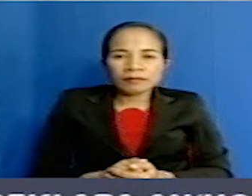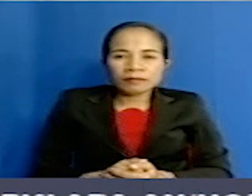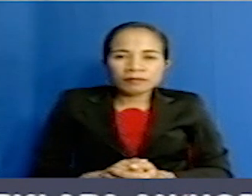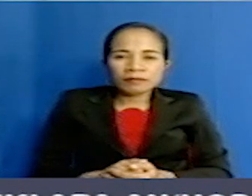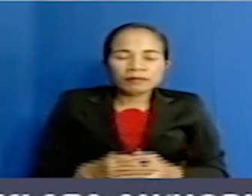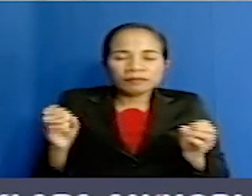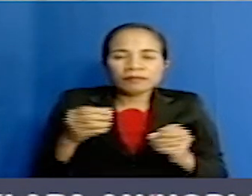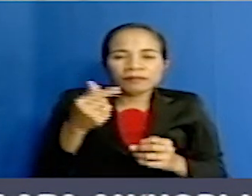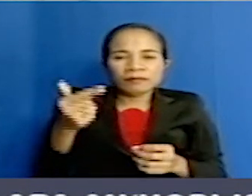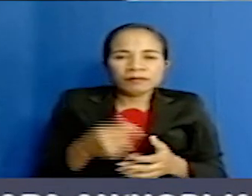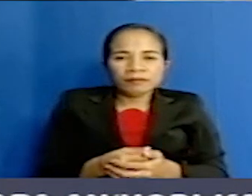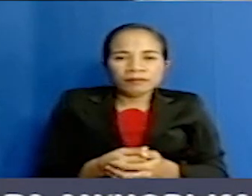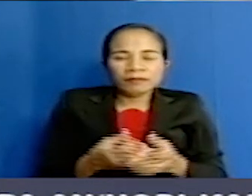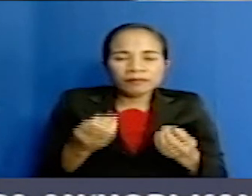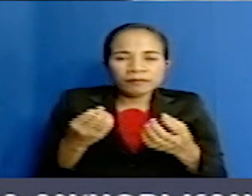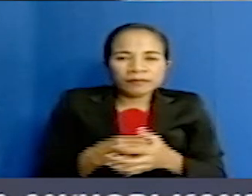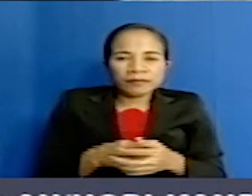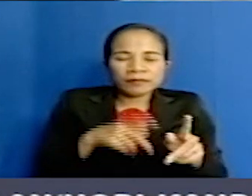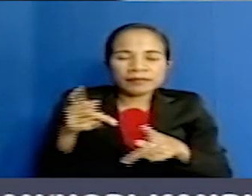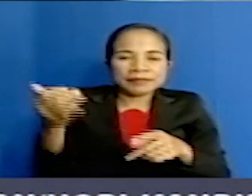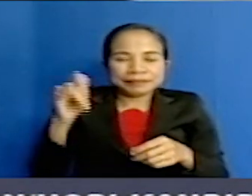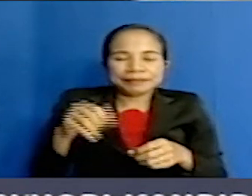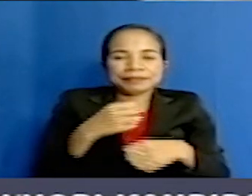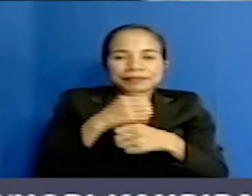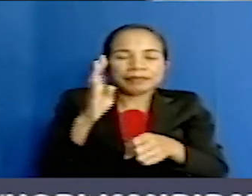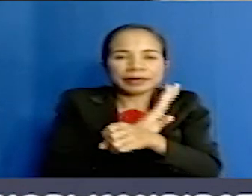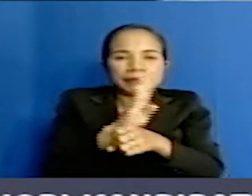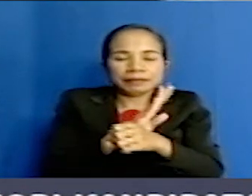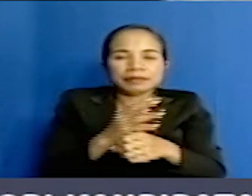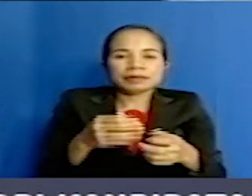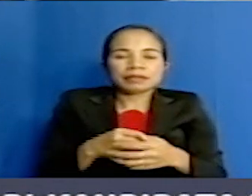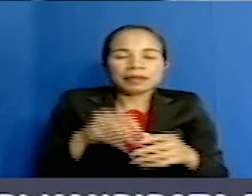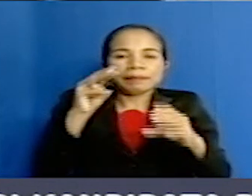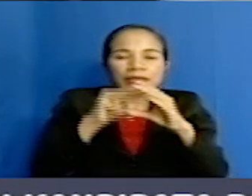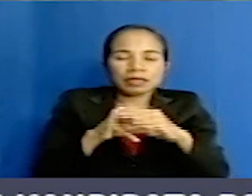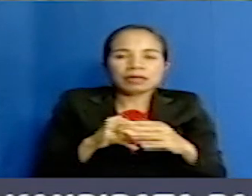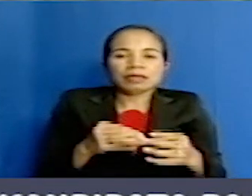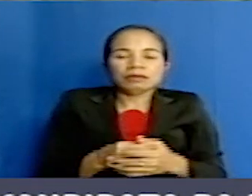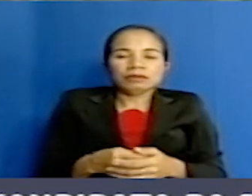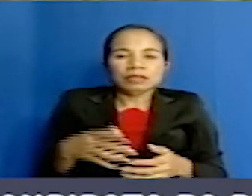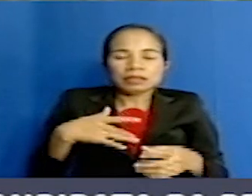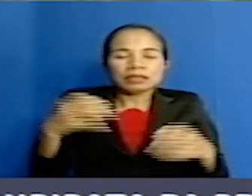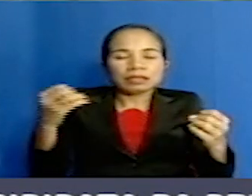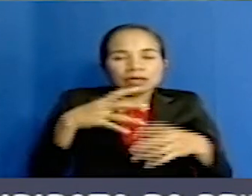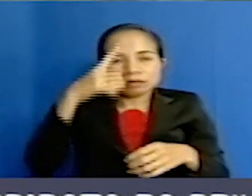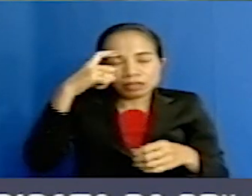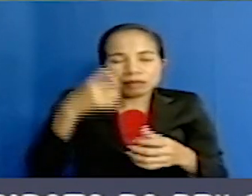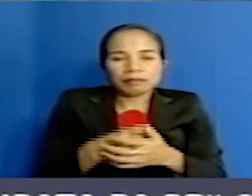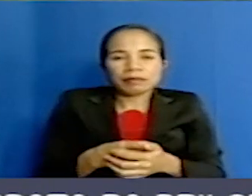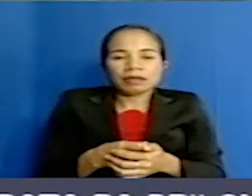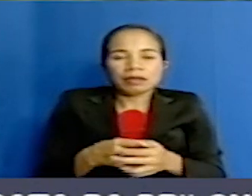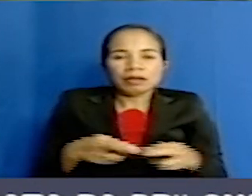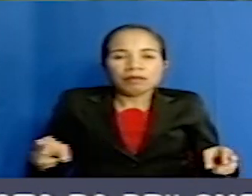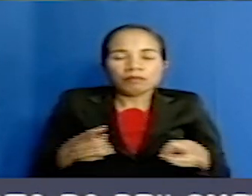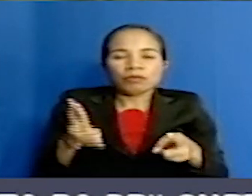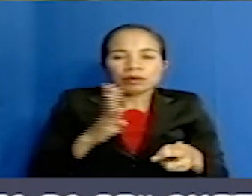laso itu a ne riun. Sida daun sida ne be halo negosio ya mercado terminal senti paniku. Tamba korrenti mota be kora estraga